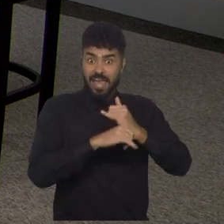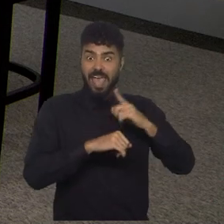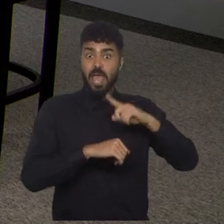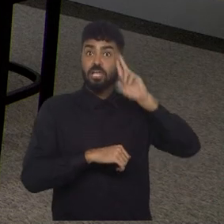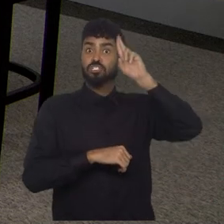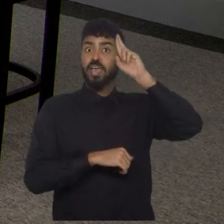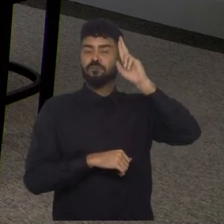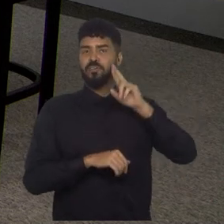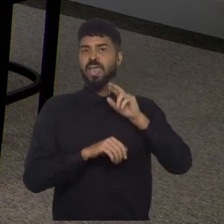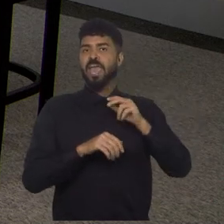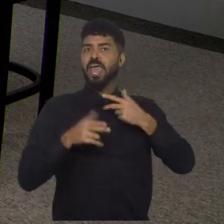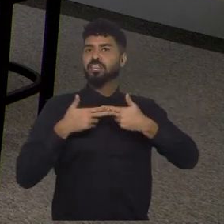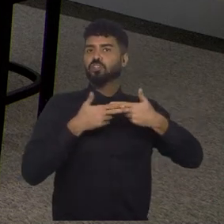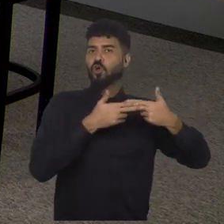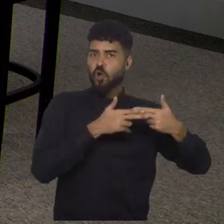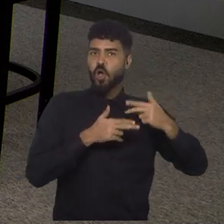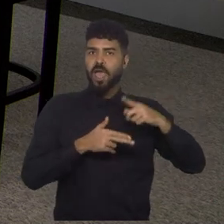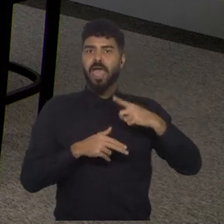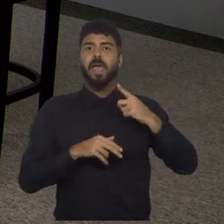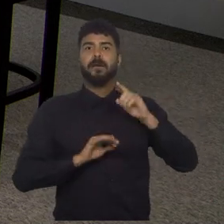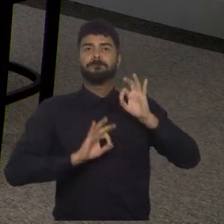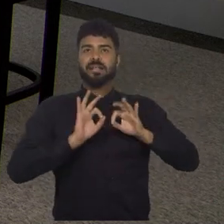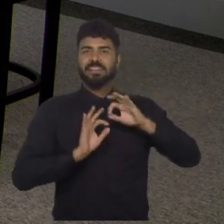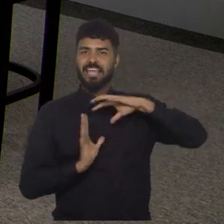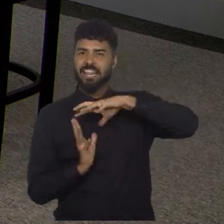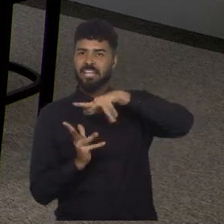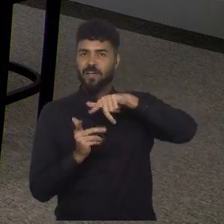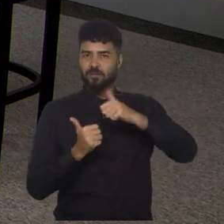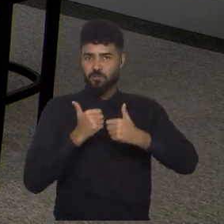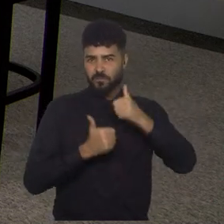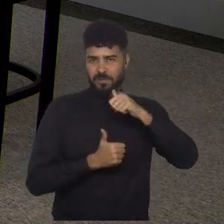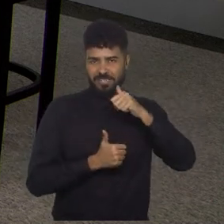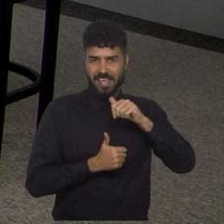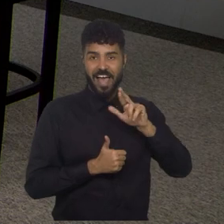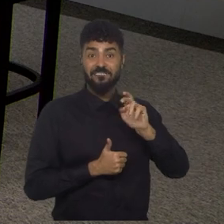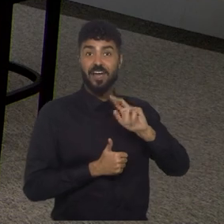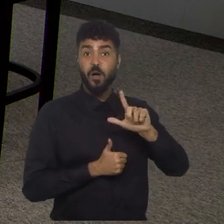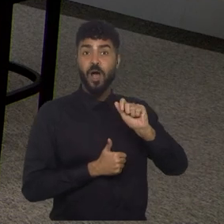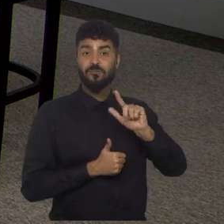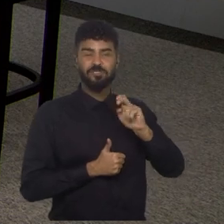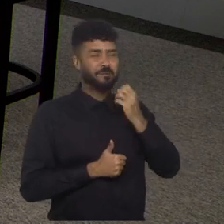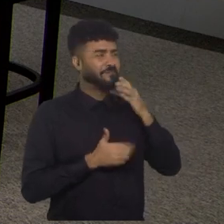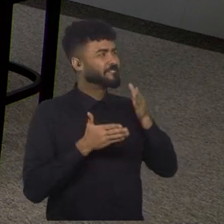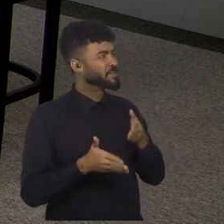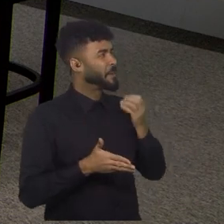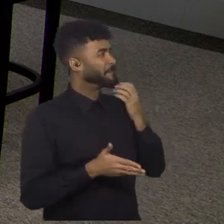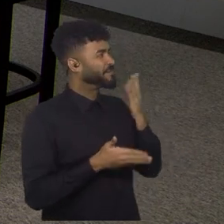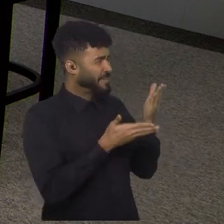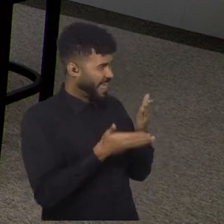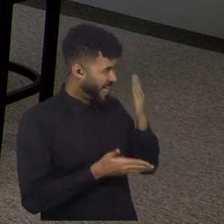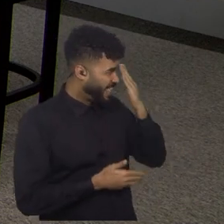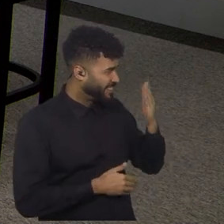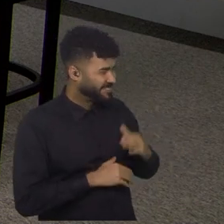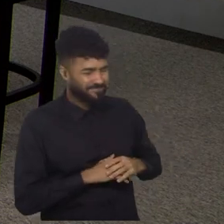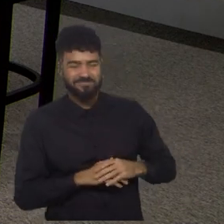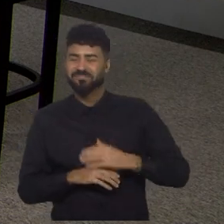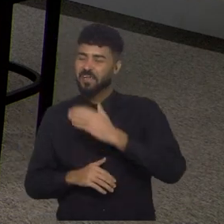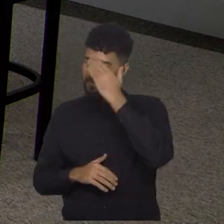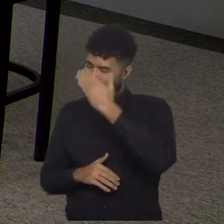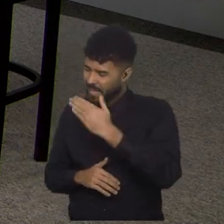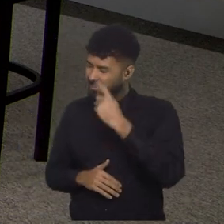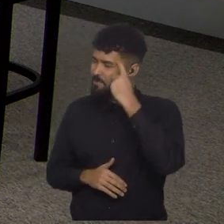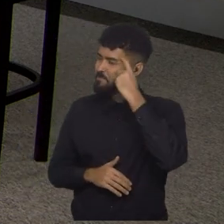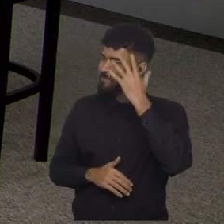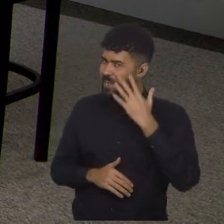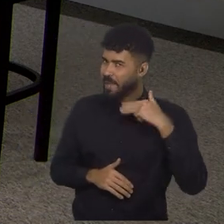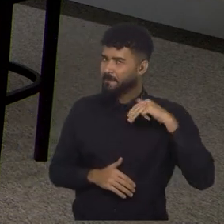Planeta Futebol Feminino, Rafael Alves. Bem-vindos e obrigada pela presença. Obrigada, Marília. Eu quem agradeço. Uma honra estar